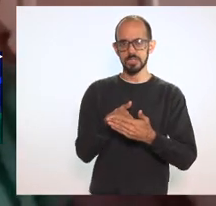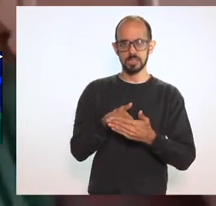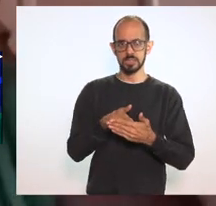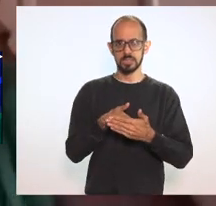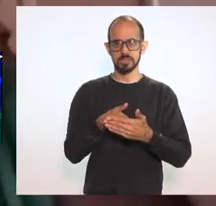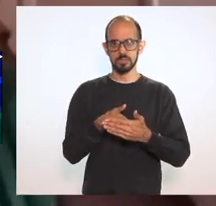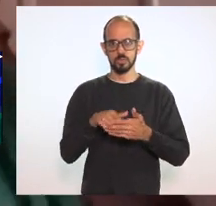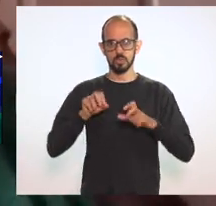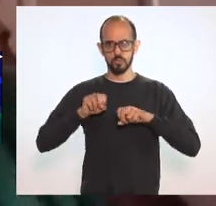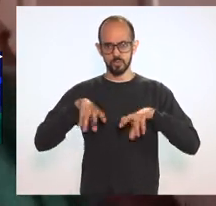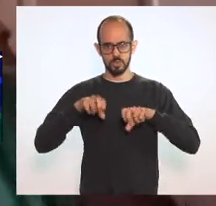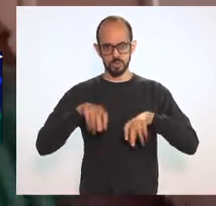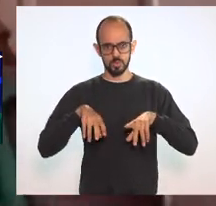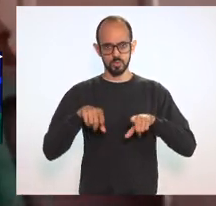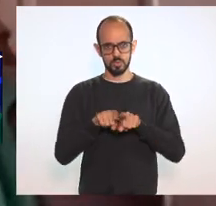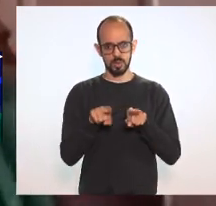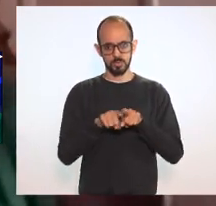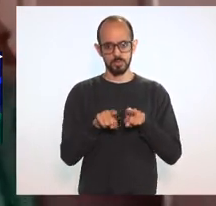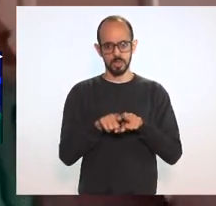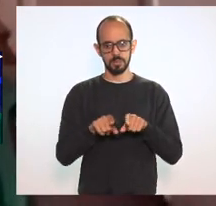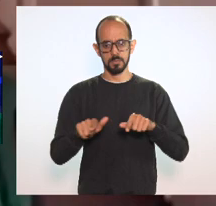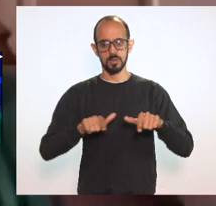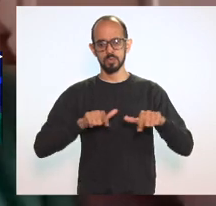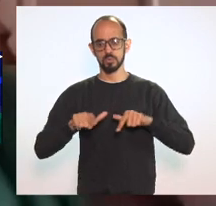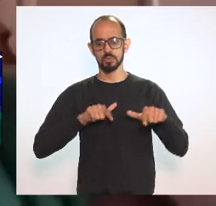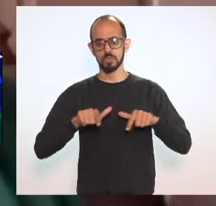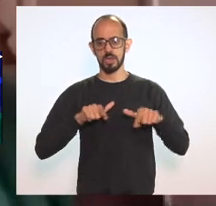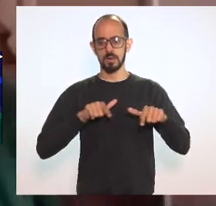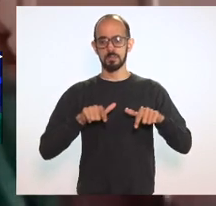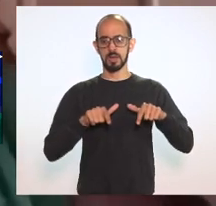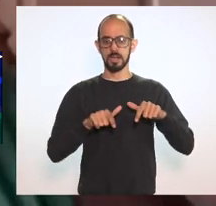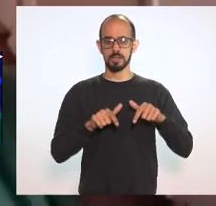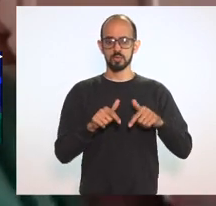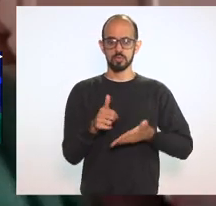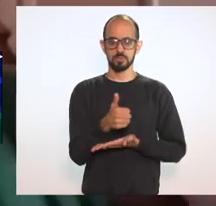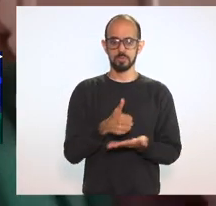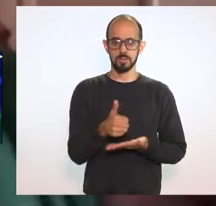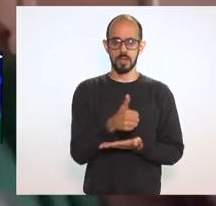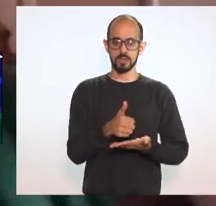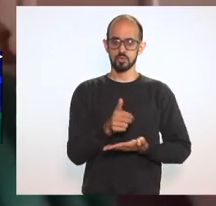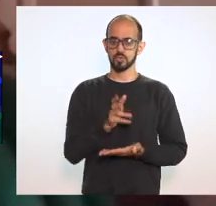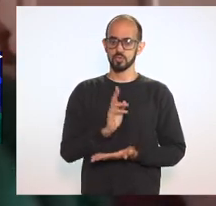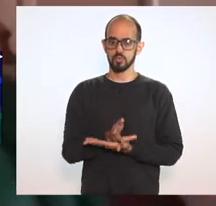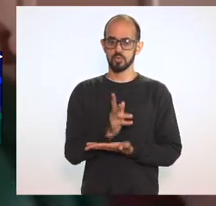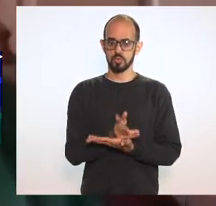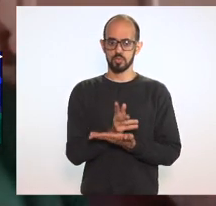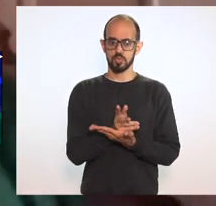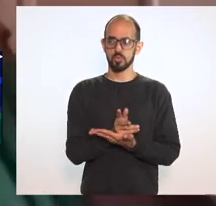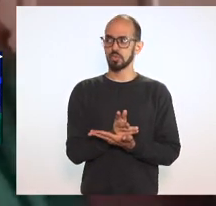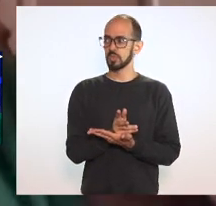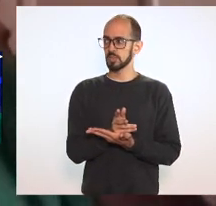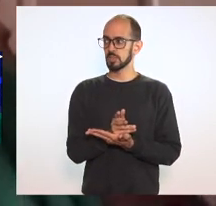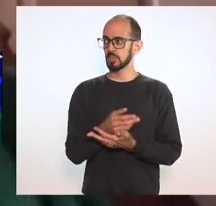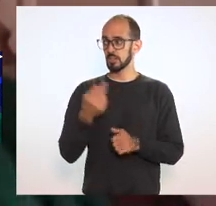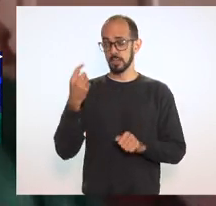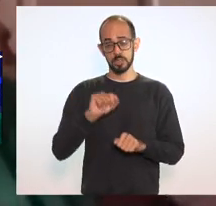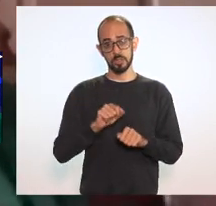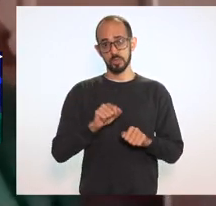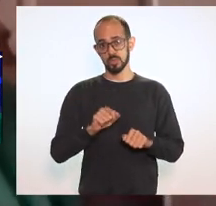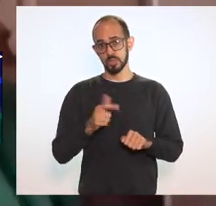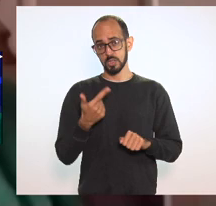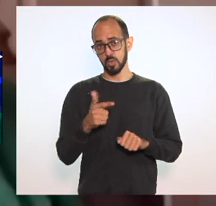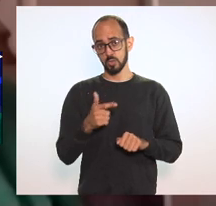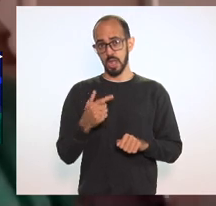fechados para quem com os trabalhos emergenciais para os trabalhos essenciais sejam mantidos e os não essenciais sejam